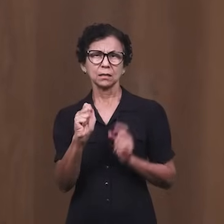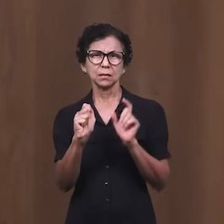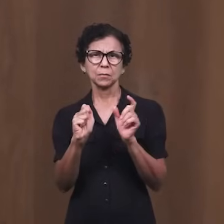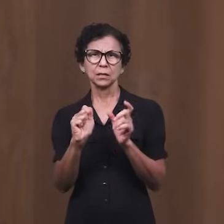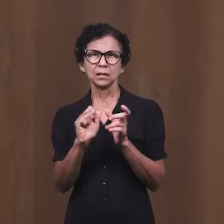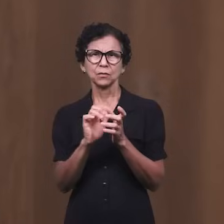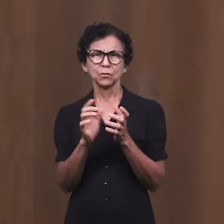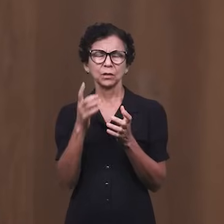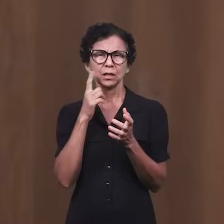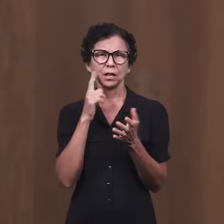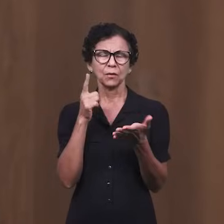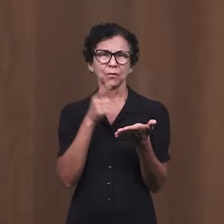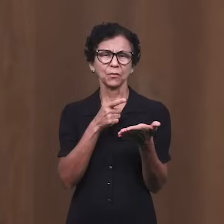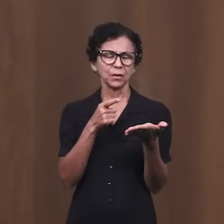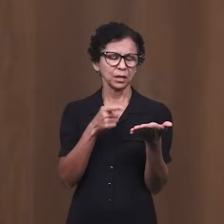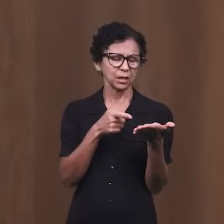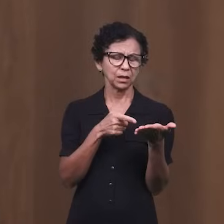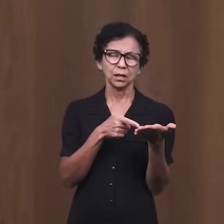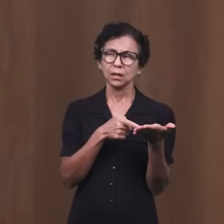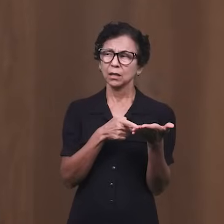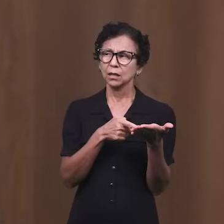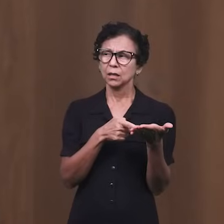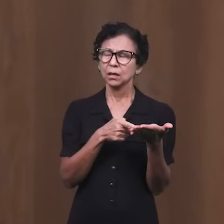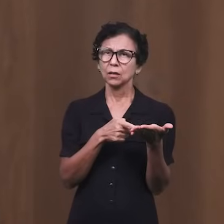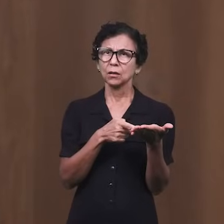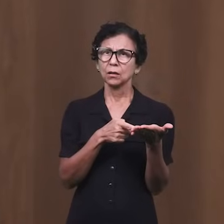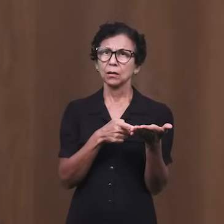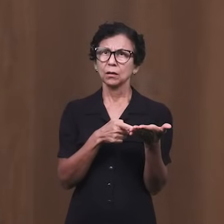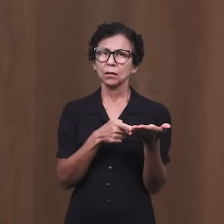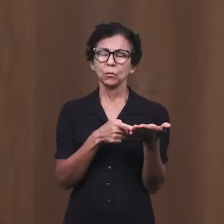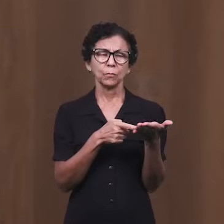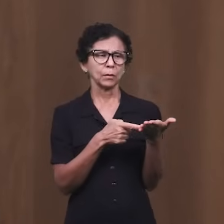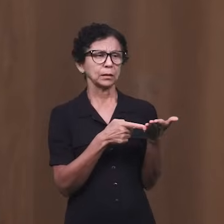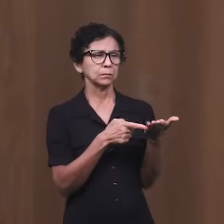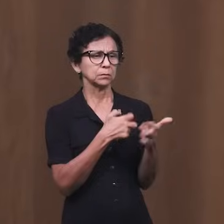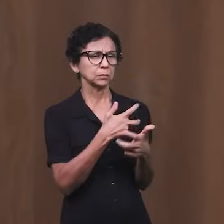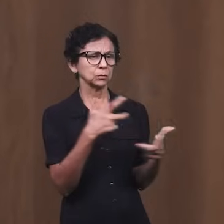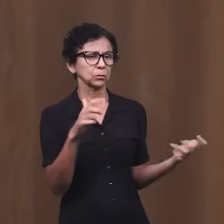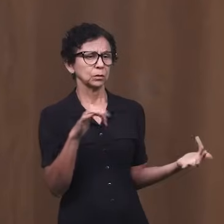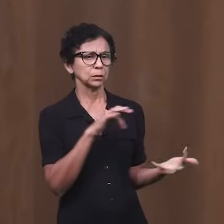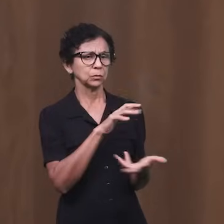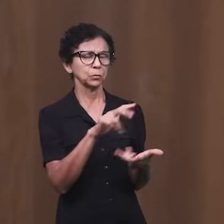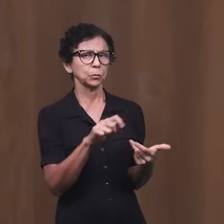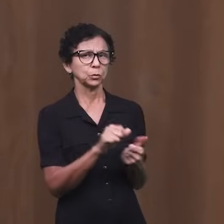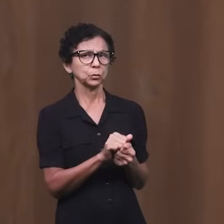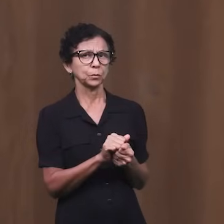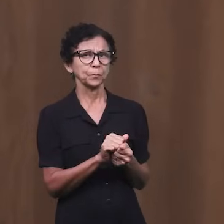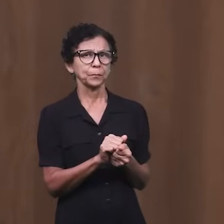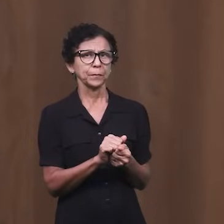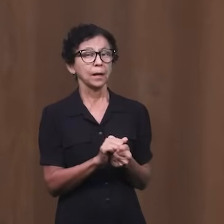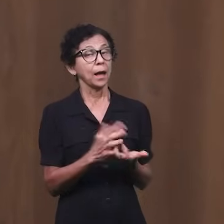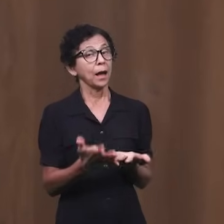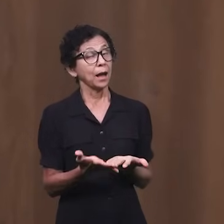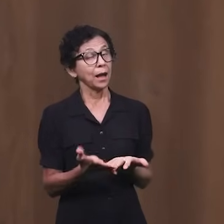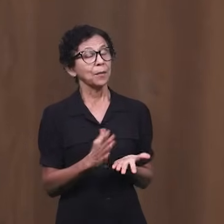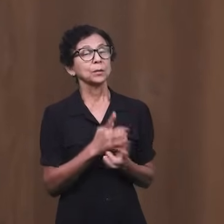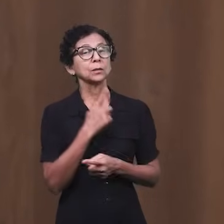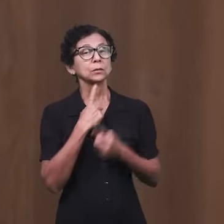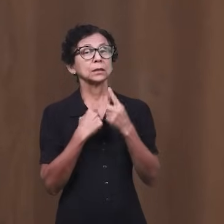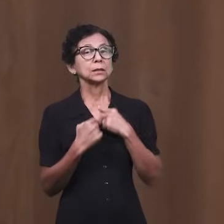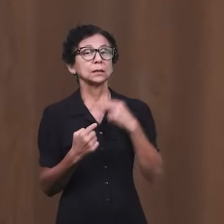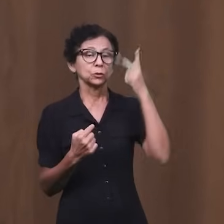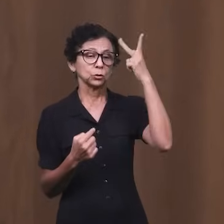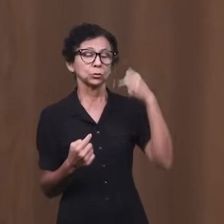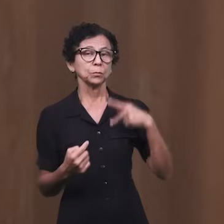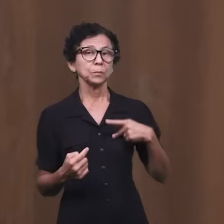as concupiscências e falar assim não hamez o mundo nem o que no mundo há porque a concupiscência da Carne a concupiscência dos olhos a soberba da